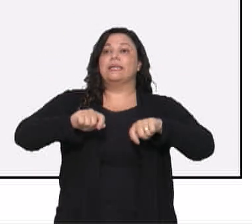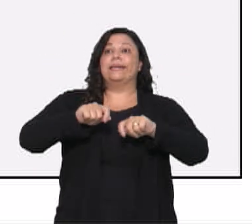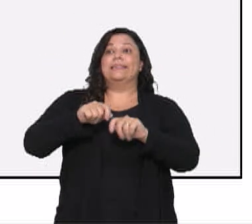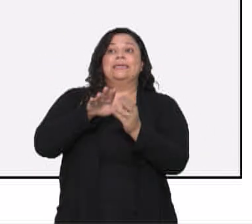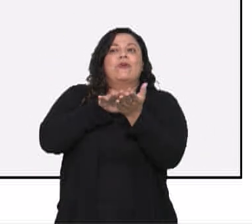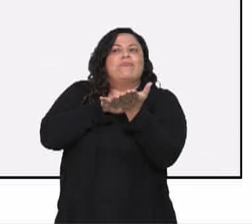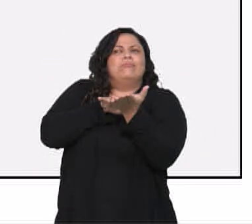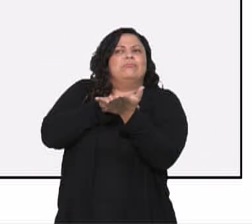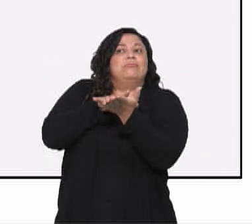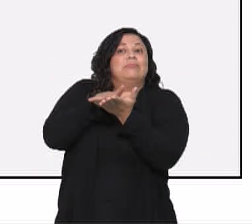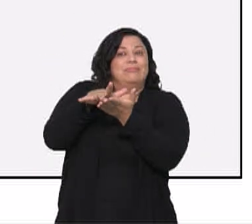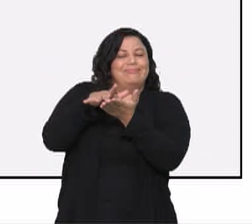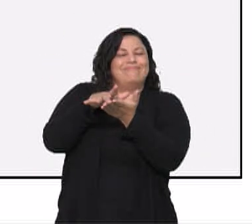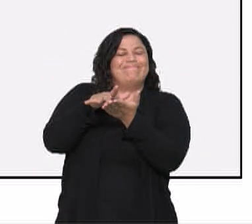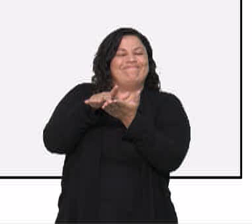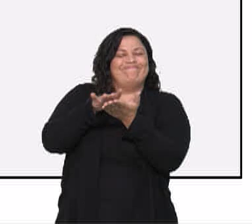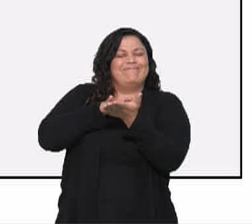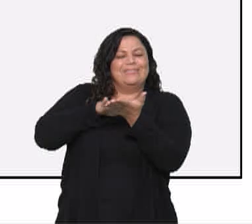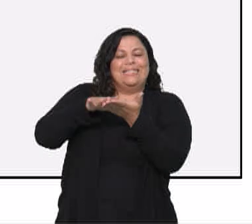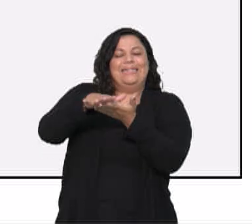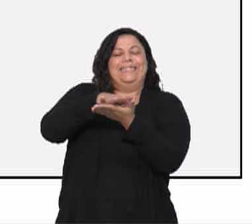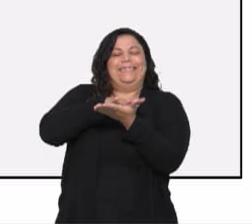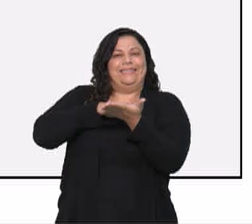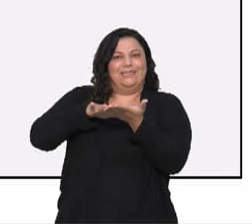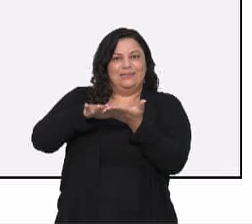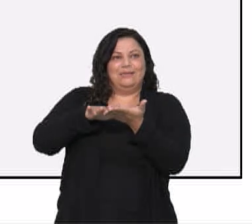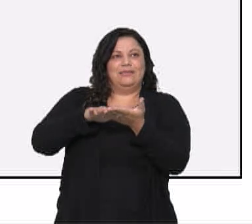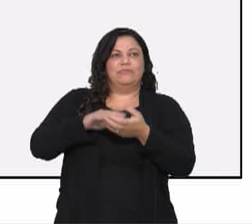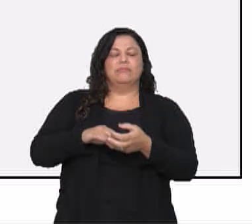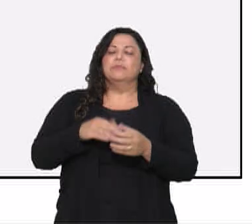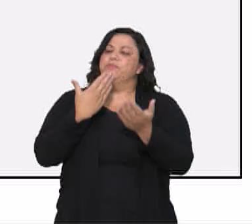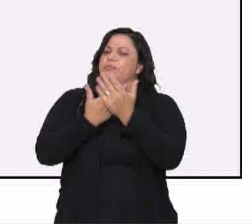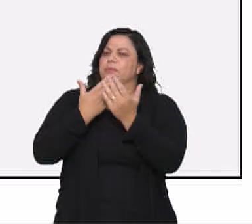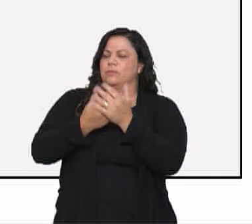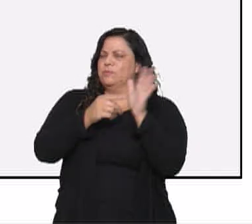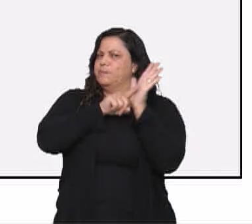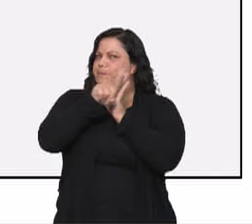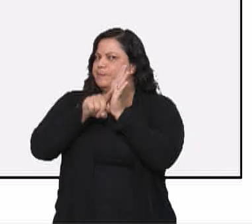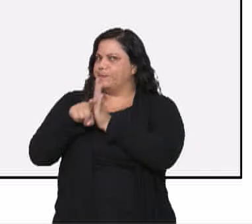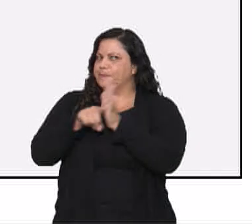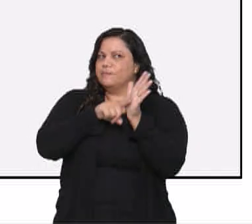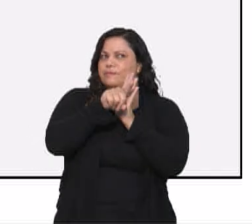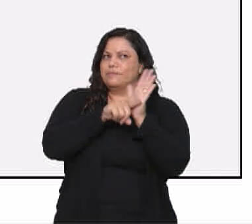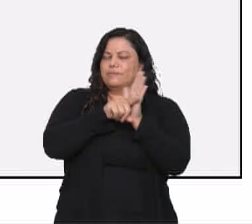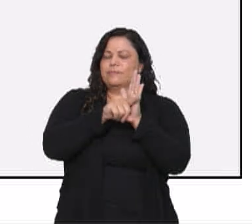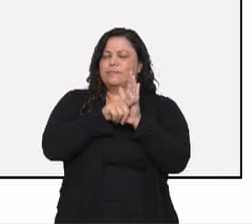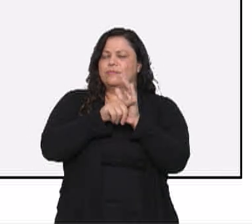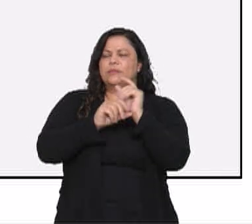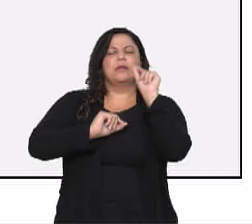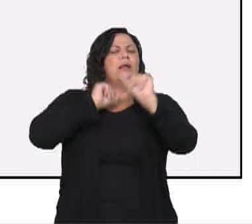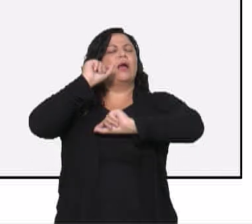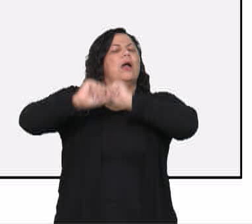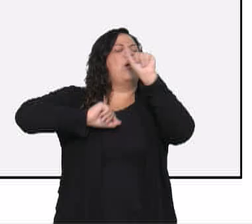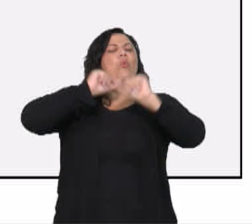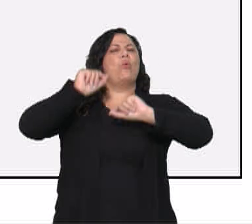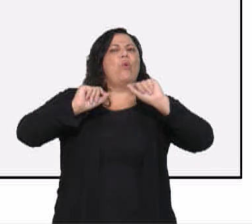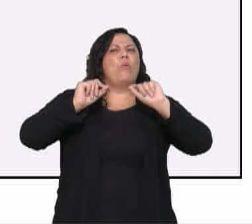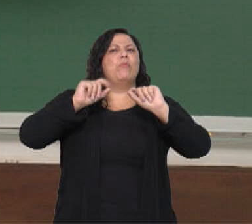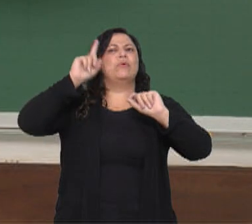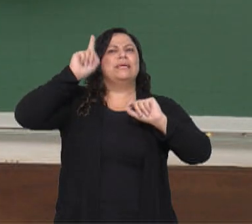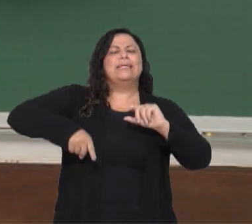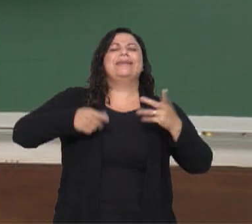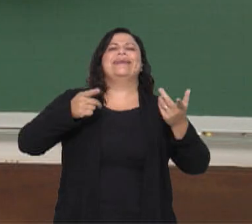lisas, uniformes. De acordo com o nosso estudo, e com a imagem abaixo, como eram as ferramentas do período